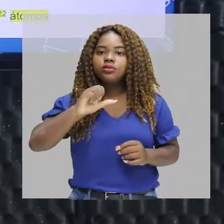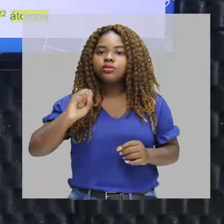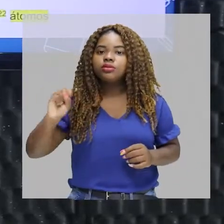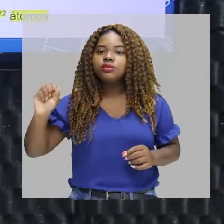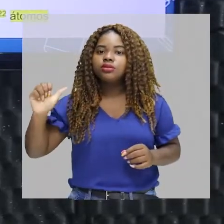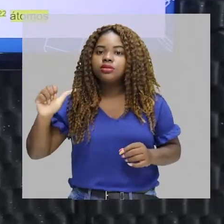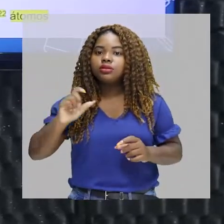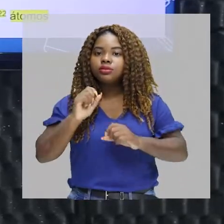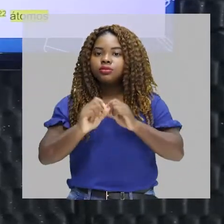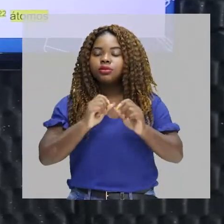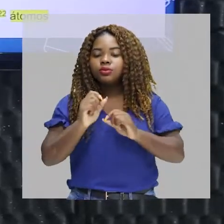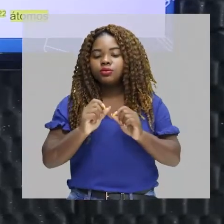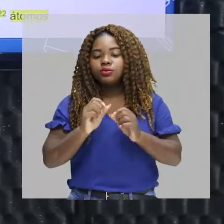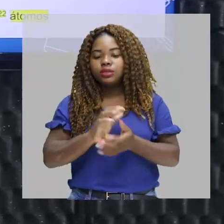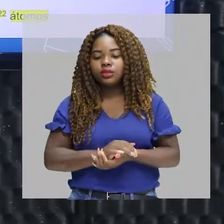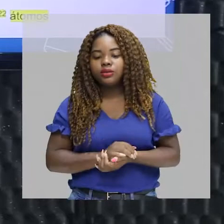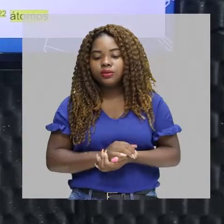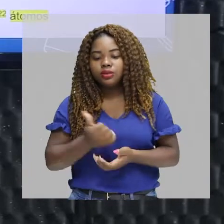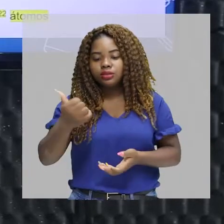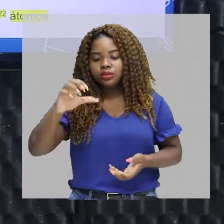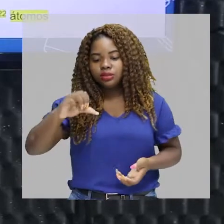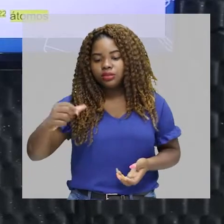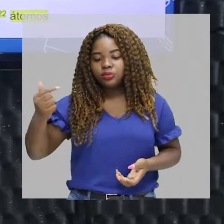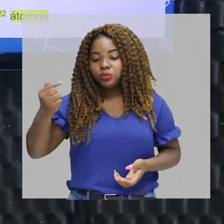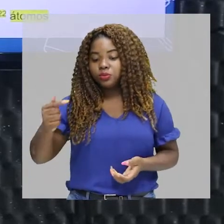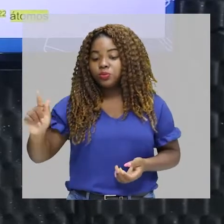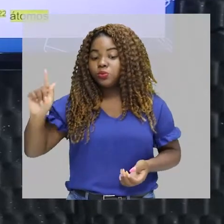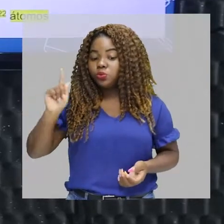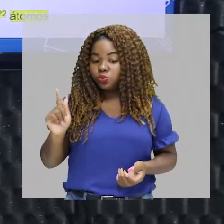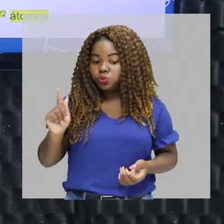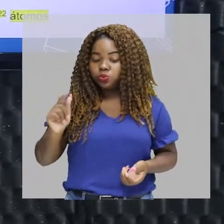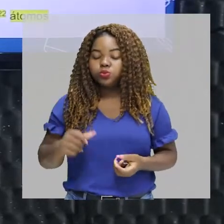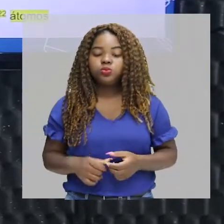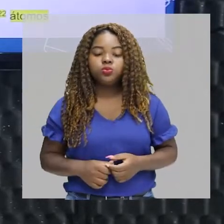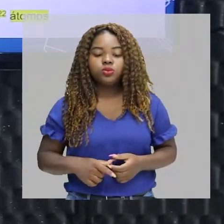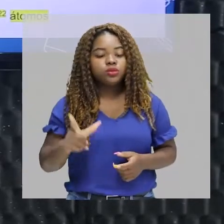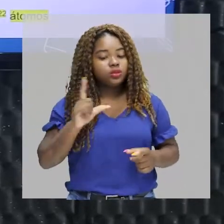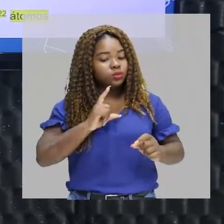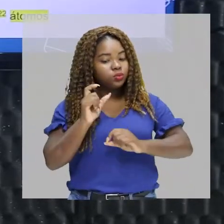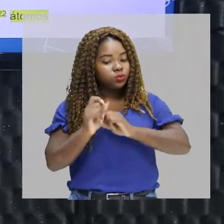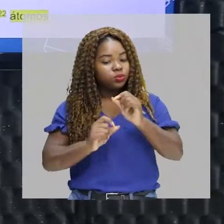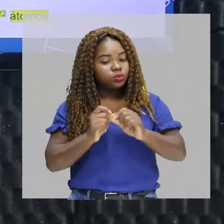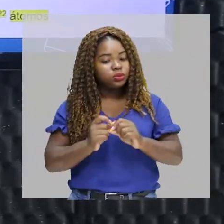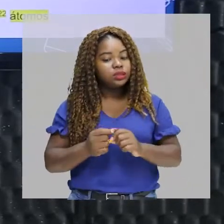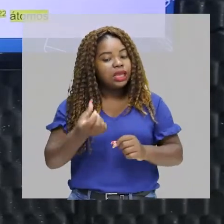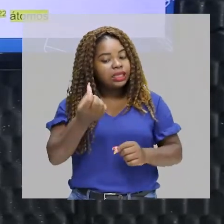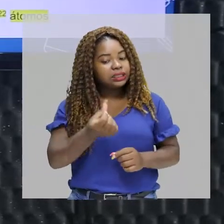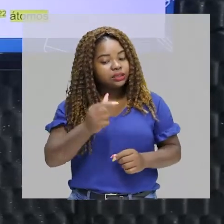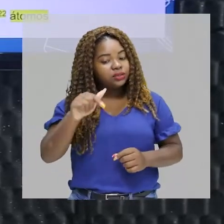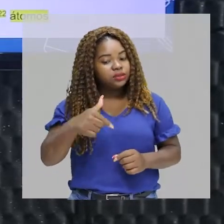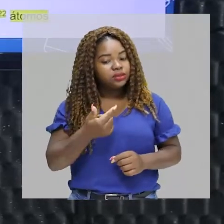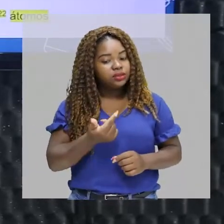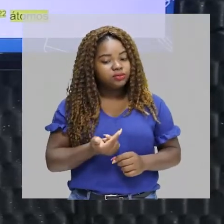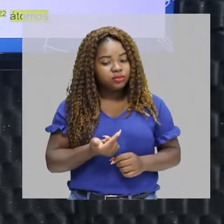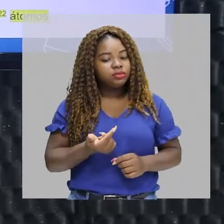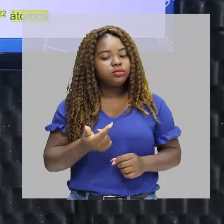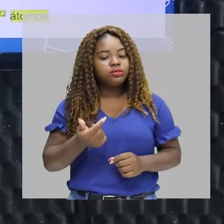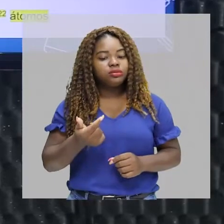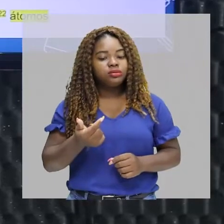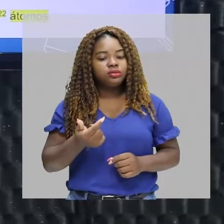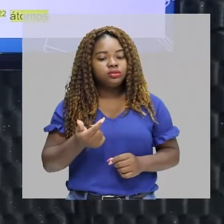197 gramas. Então, 197 gramas, eu vou ter 6 vezes 10 elevado a